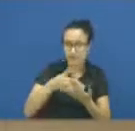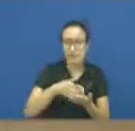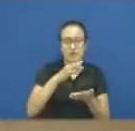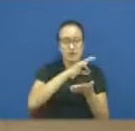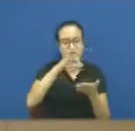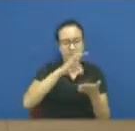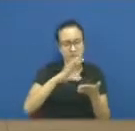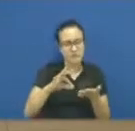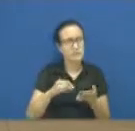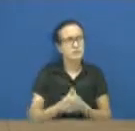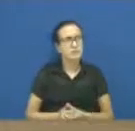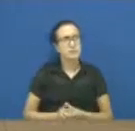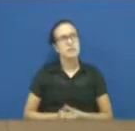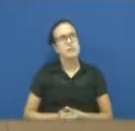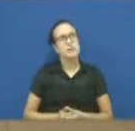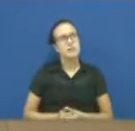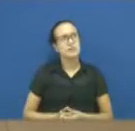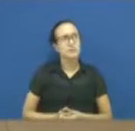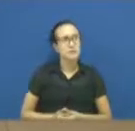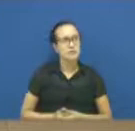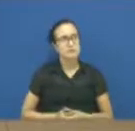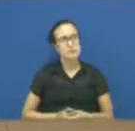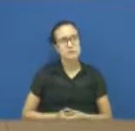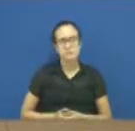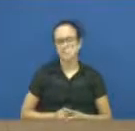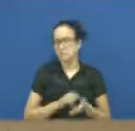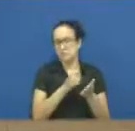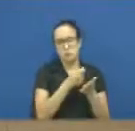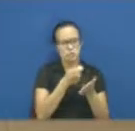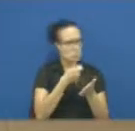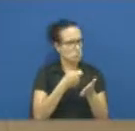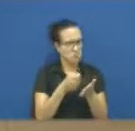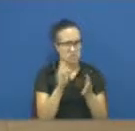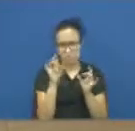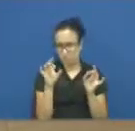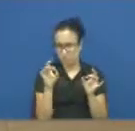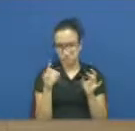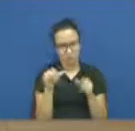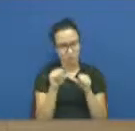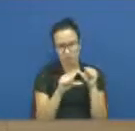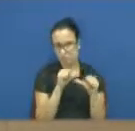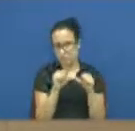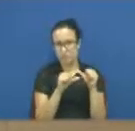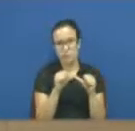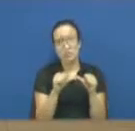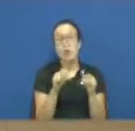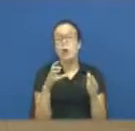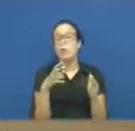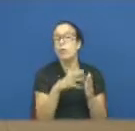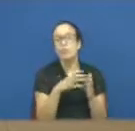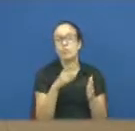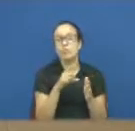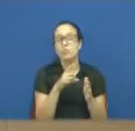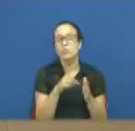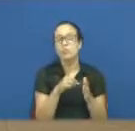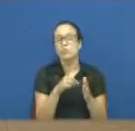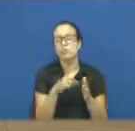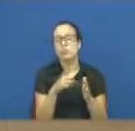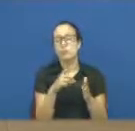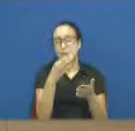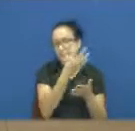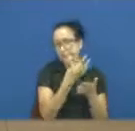meramente de ortográfica, não alterando a interpretação do conteúdo do texto, não haverá